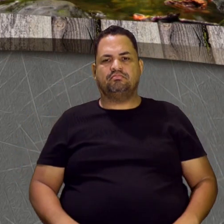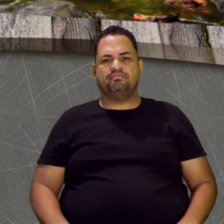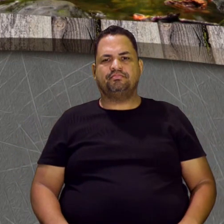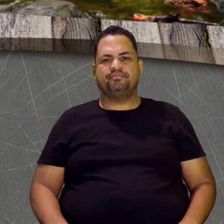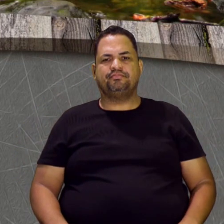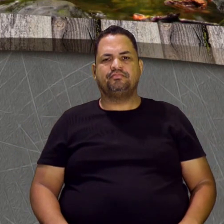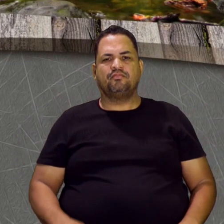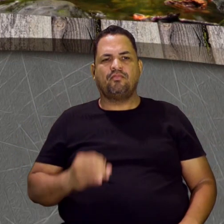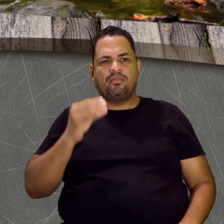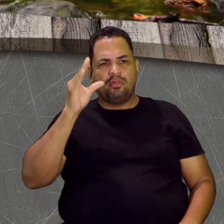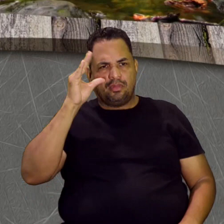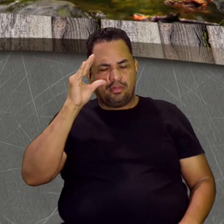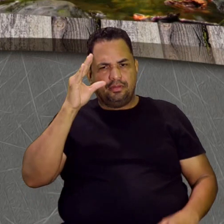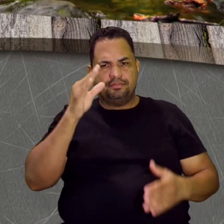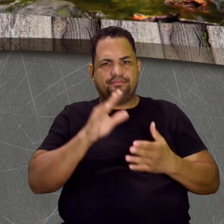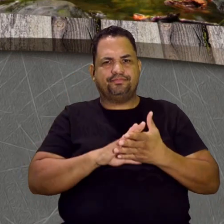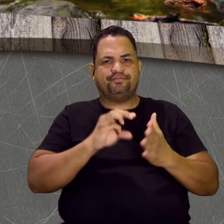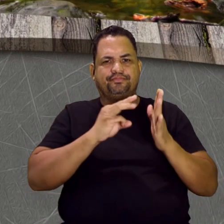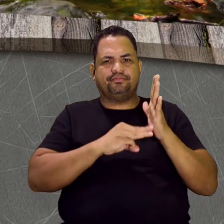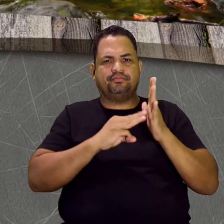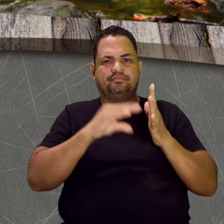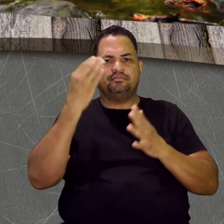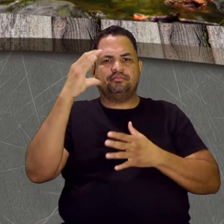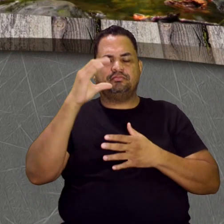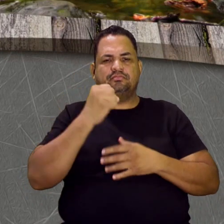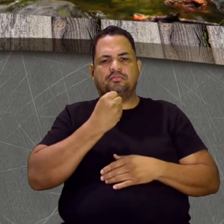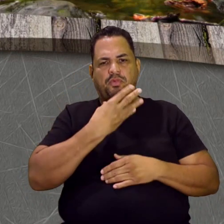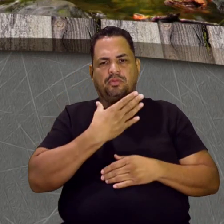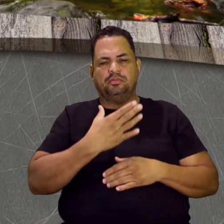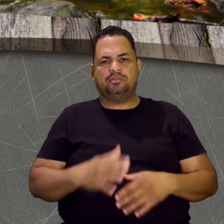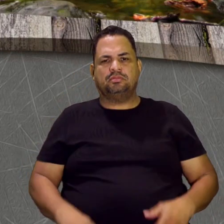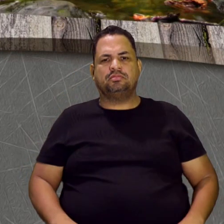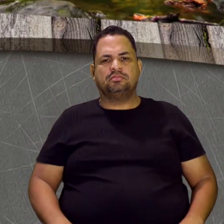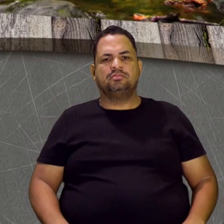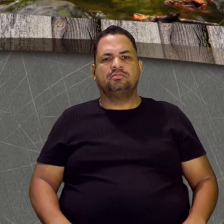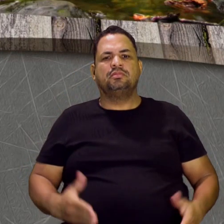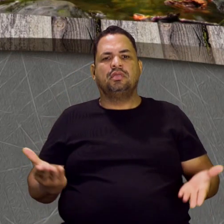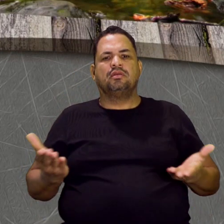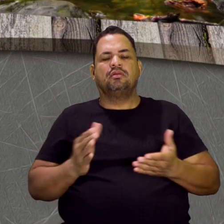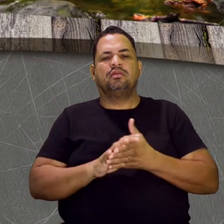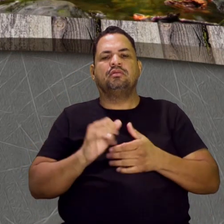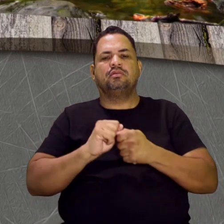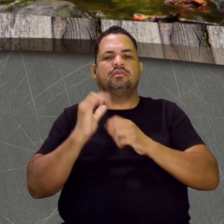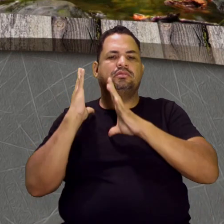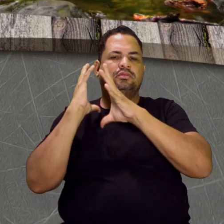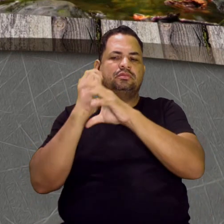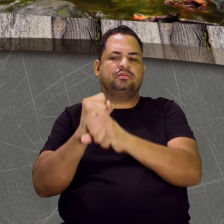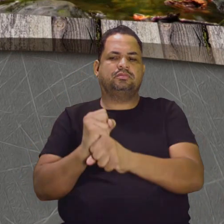isso é interessante no método científico. Tá bom, pessoal? Então, vamos agora para a nossa revisão.